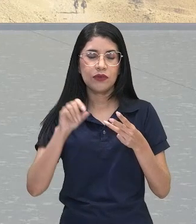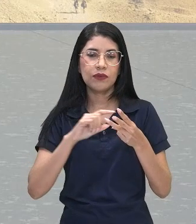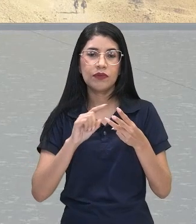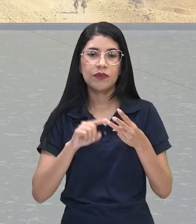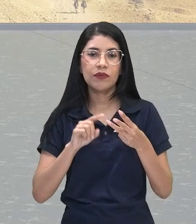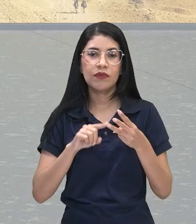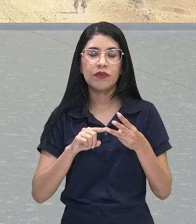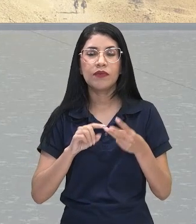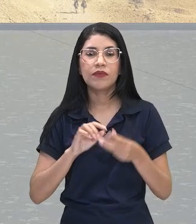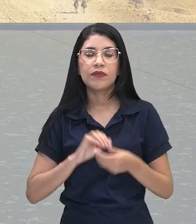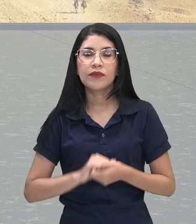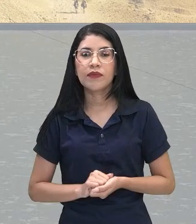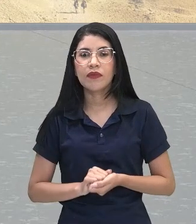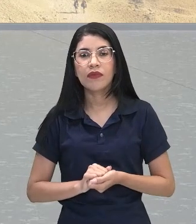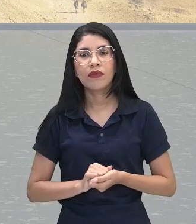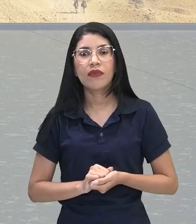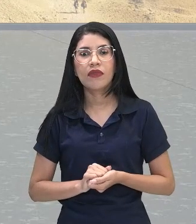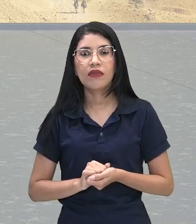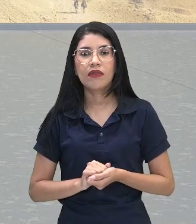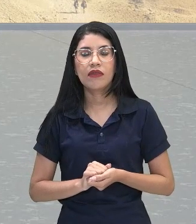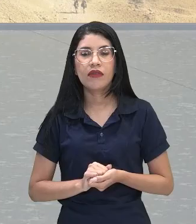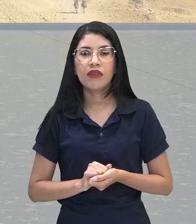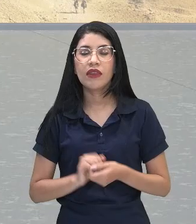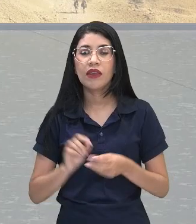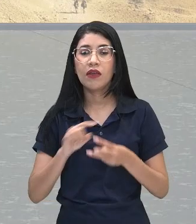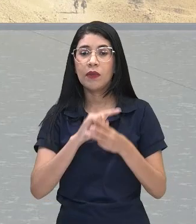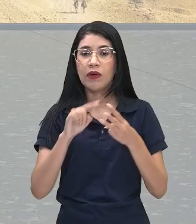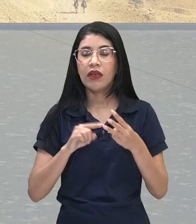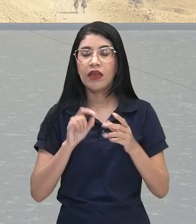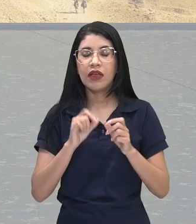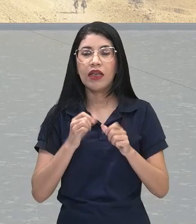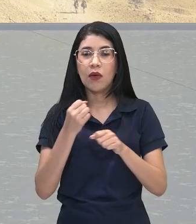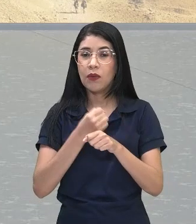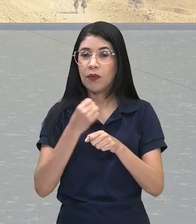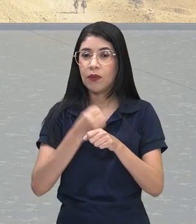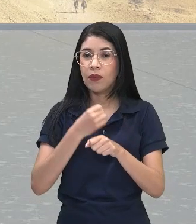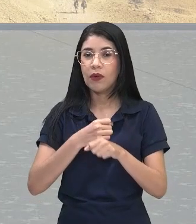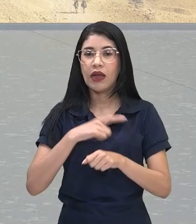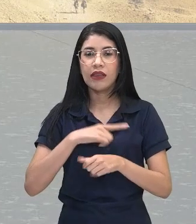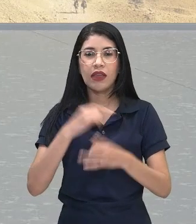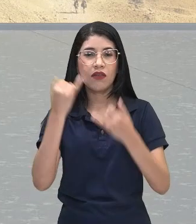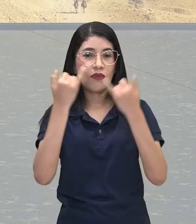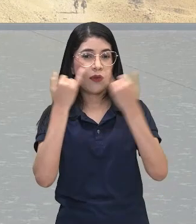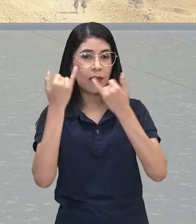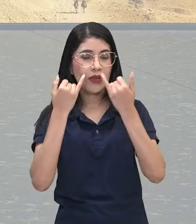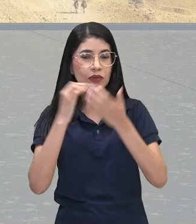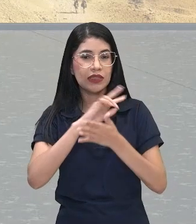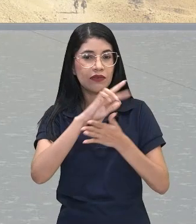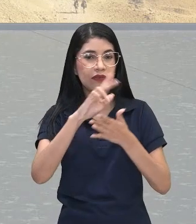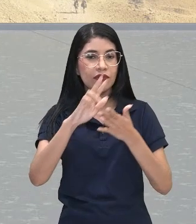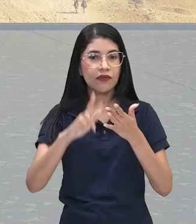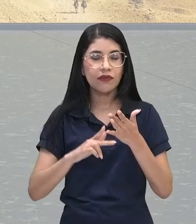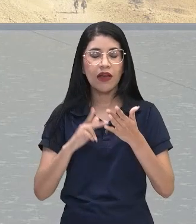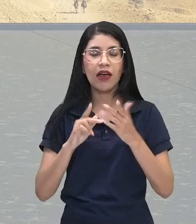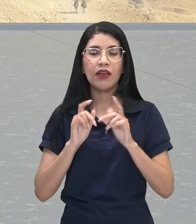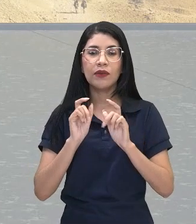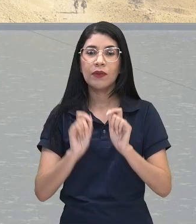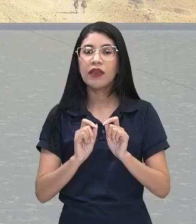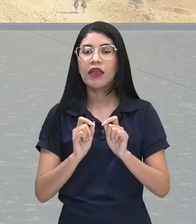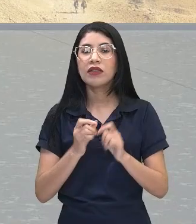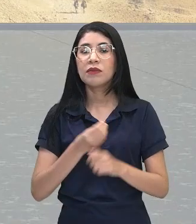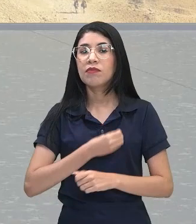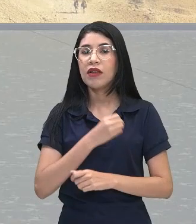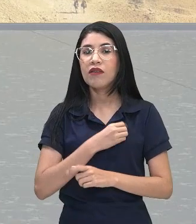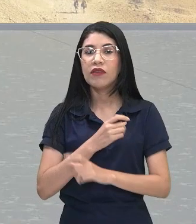é de Miquerinos, certo? São construções que possuem informações sobre a vida dos faraós. Já